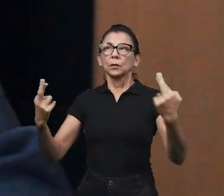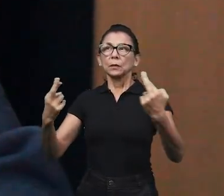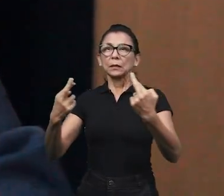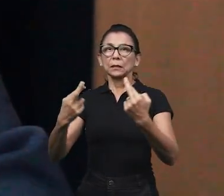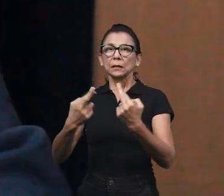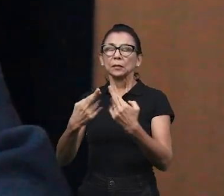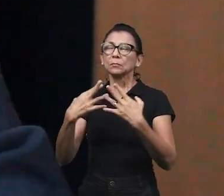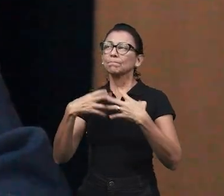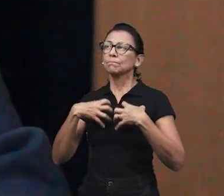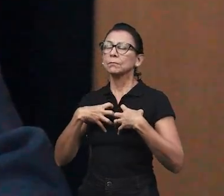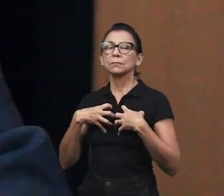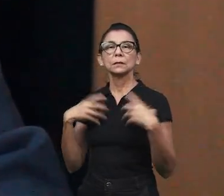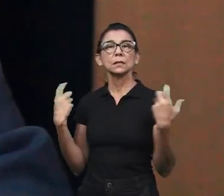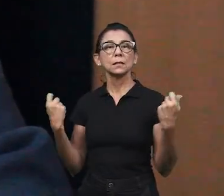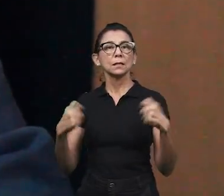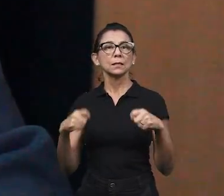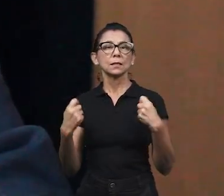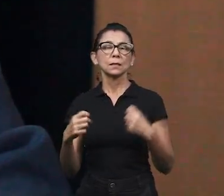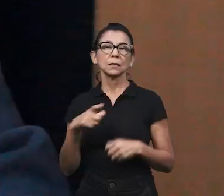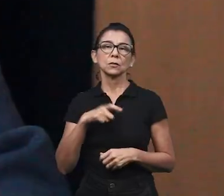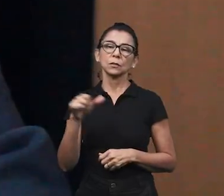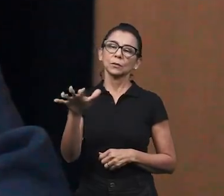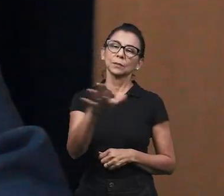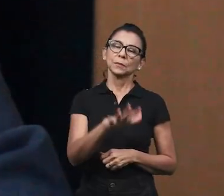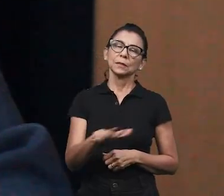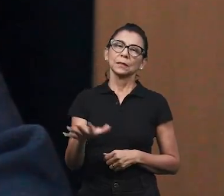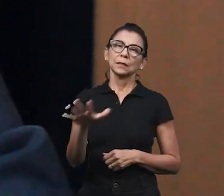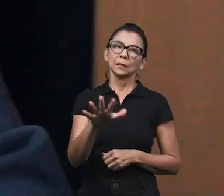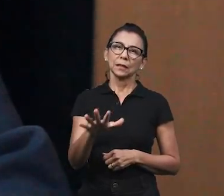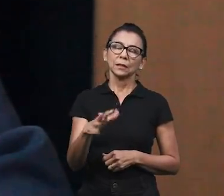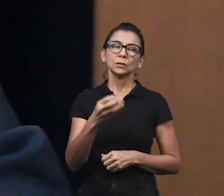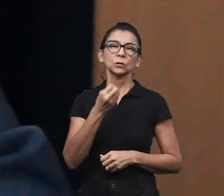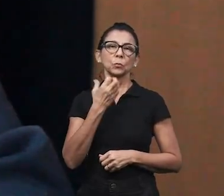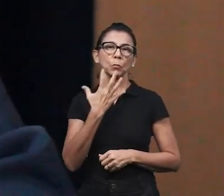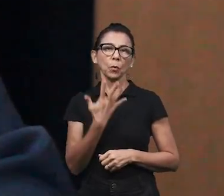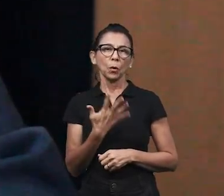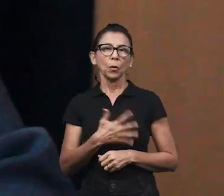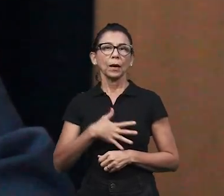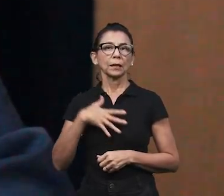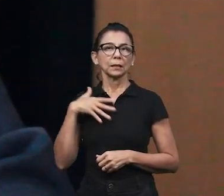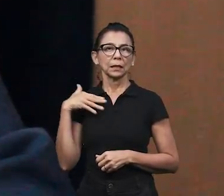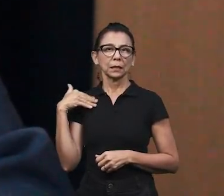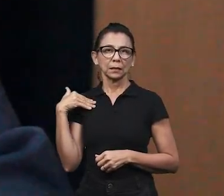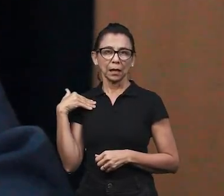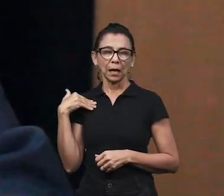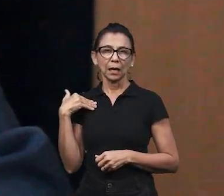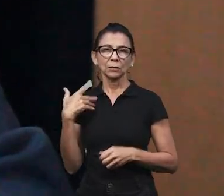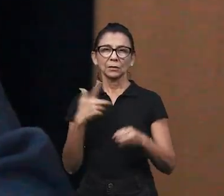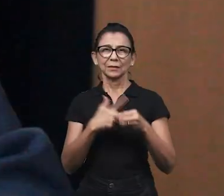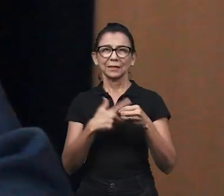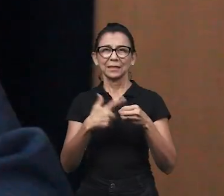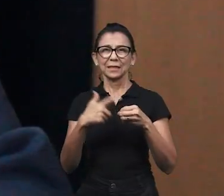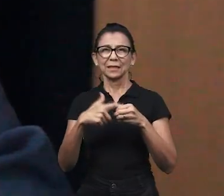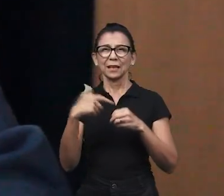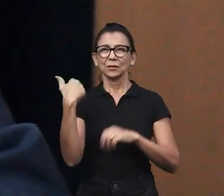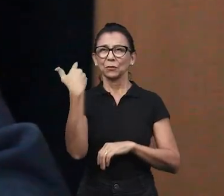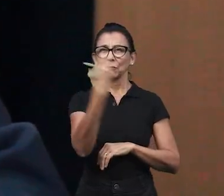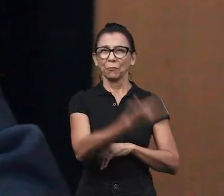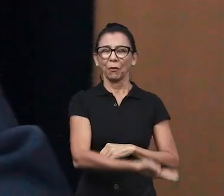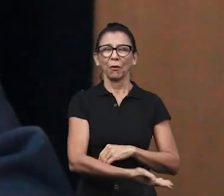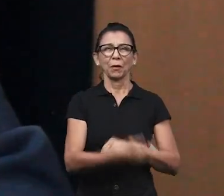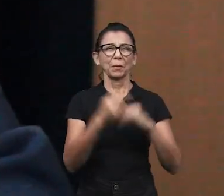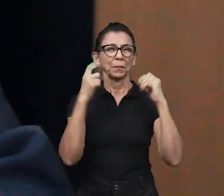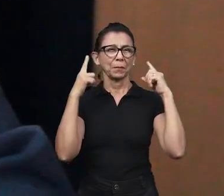uma necessidade de ter um ambiente agradável, fora da cidade, fora do barulho,